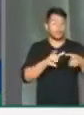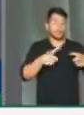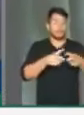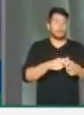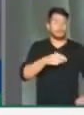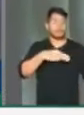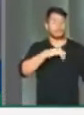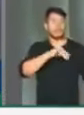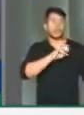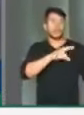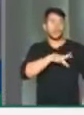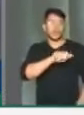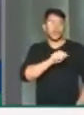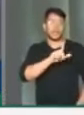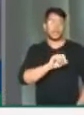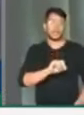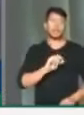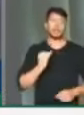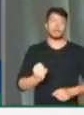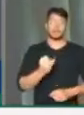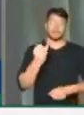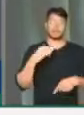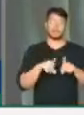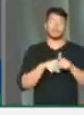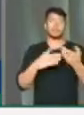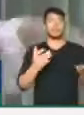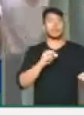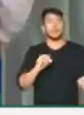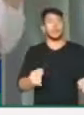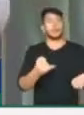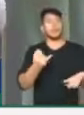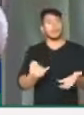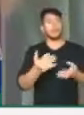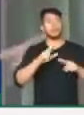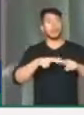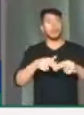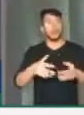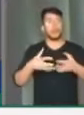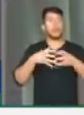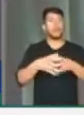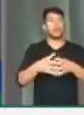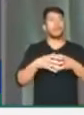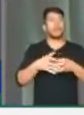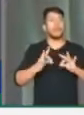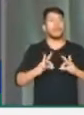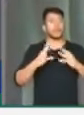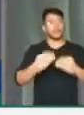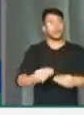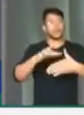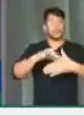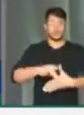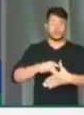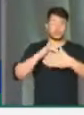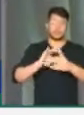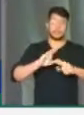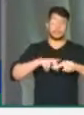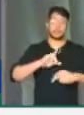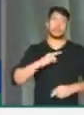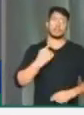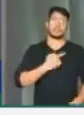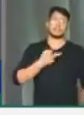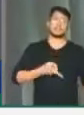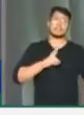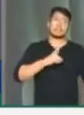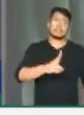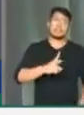popular, e quero sinceramente mais uma vez agradecer o convívio com todos os líderes da casa, que respeitosamente